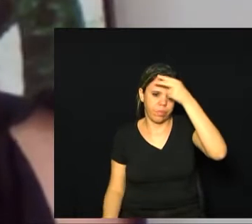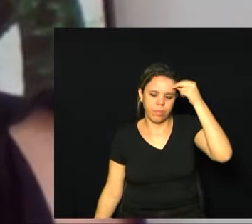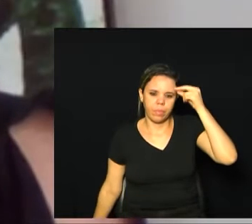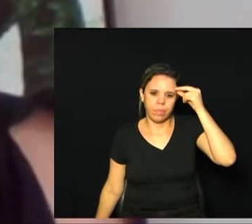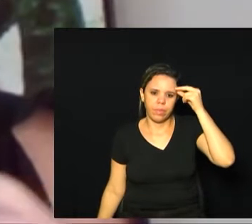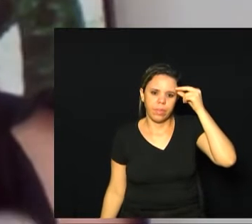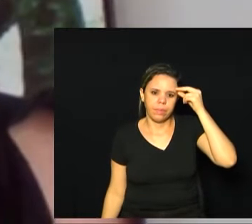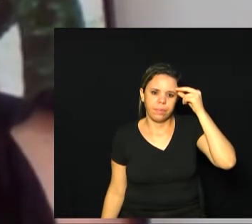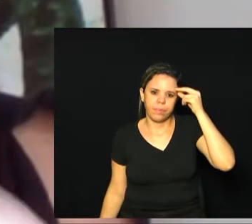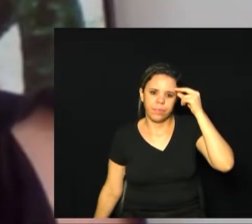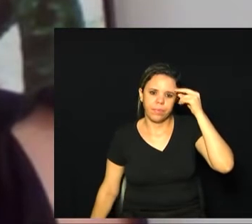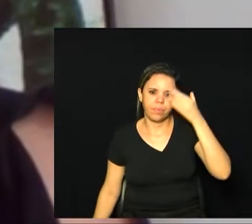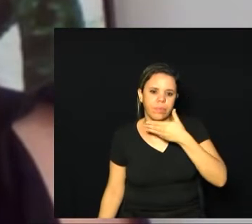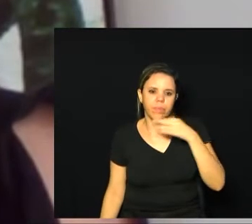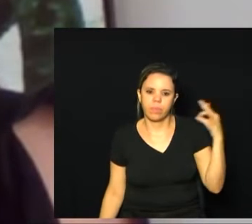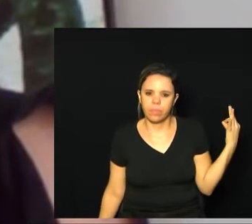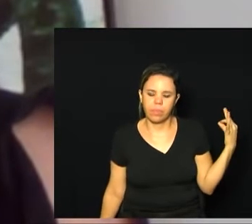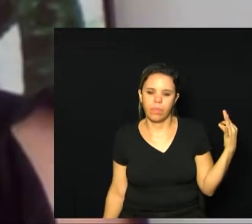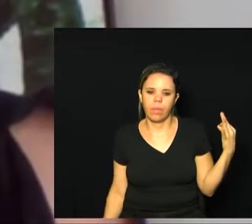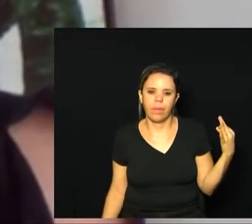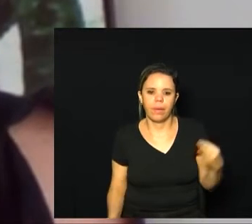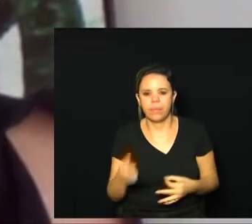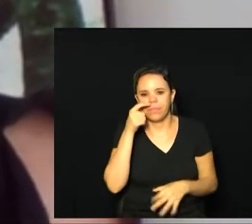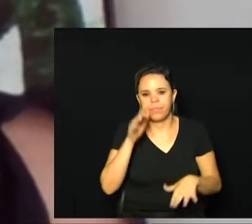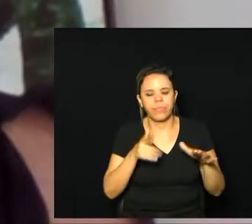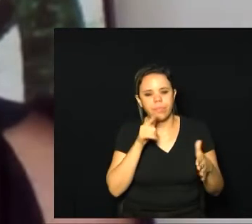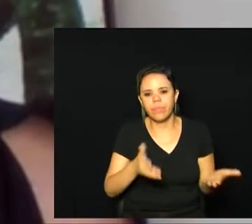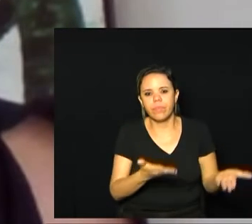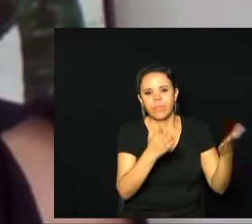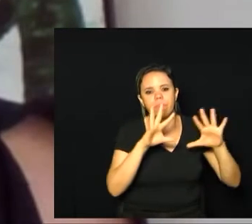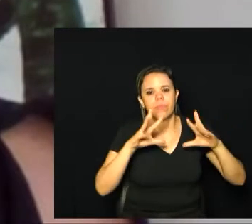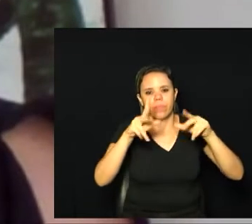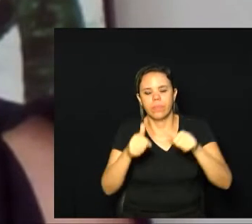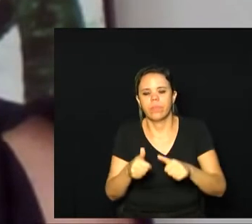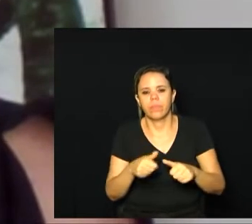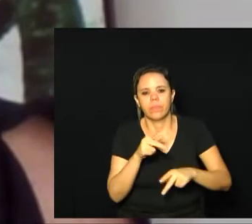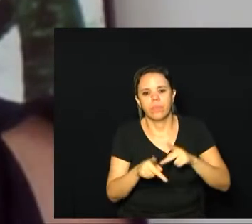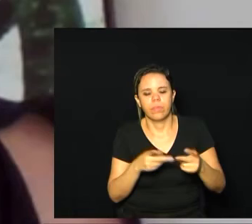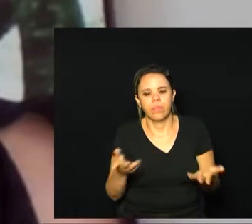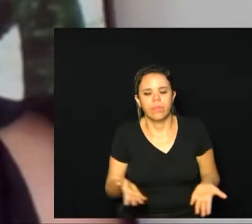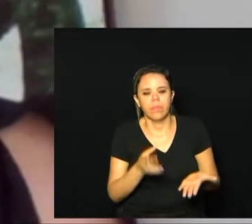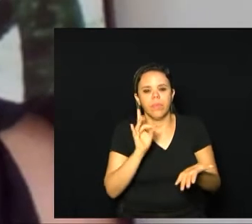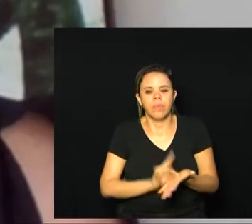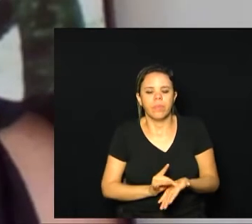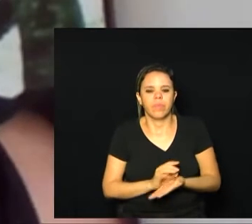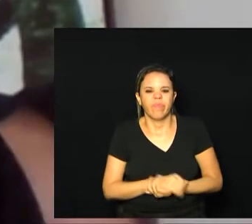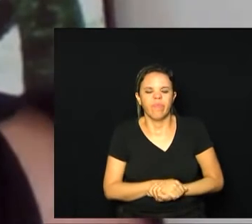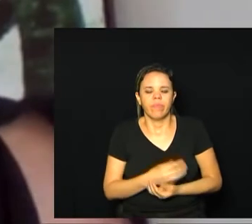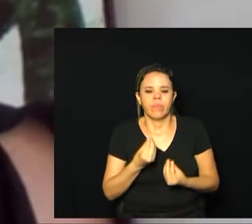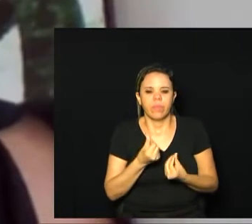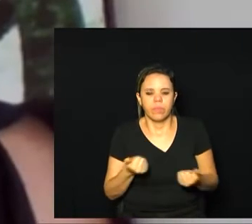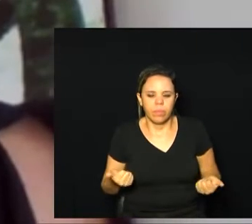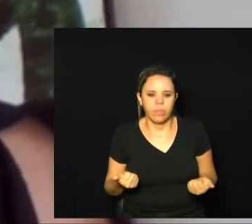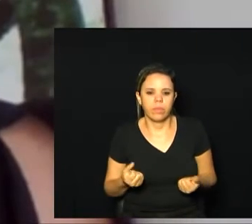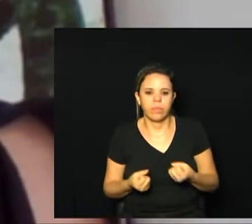forma muito boa. Só que você, às vezes, não consegue levar para toda a comunidade. Então, a eficiência, além da qualidade, é